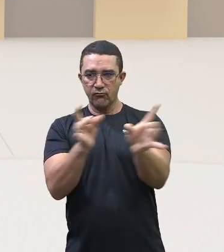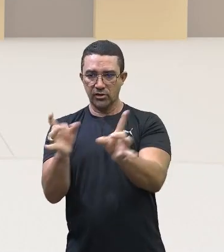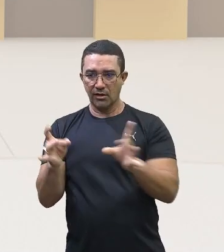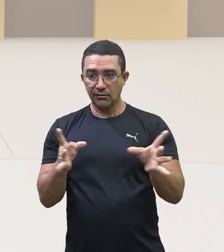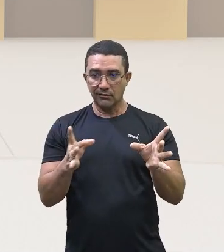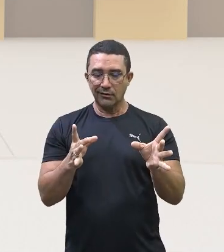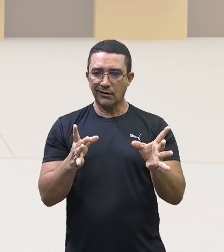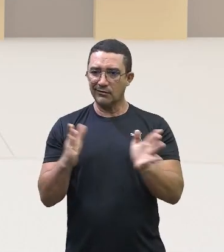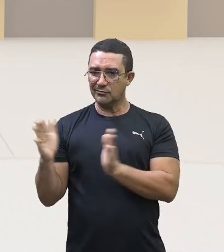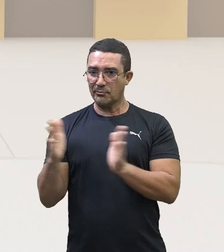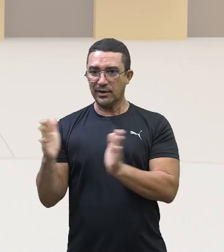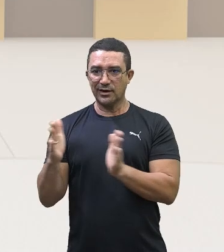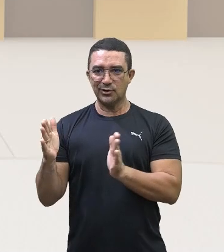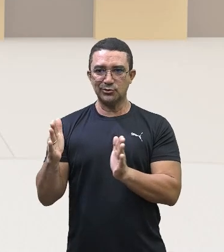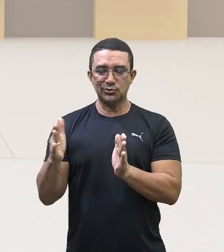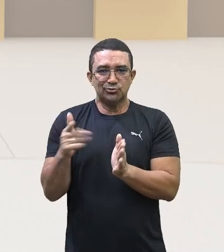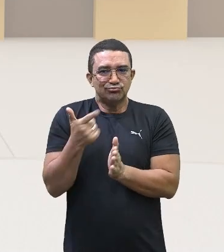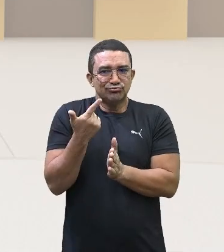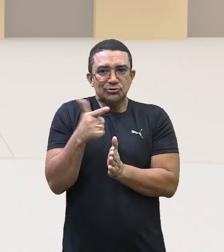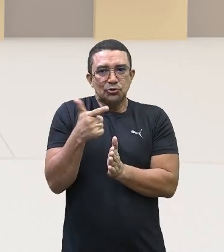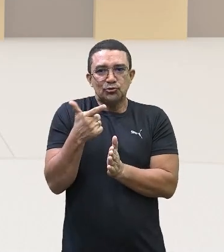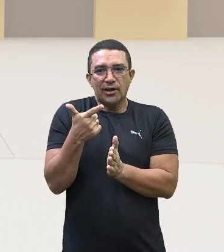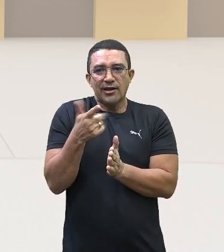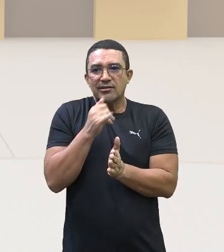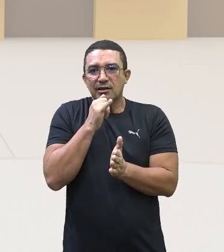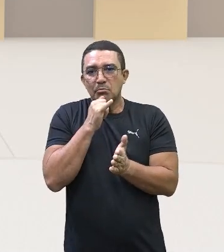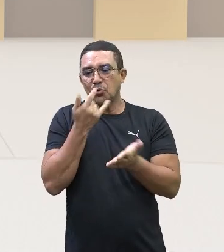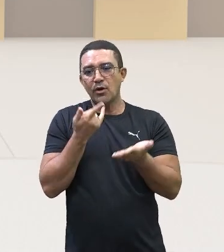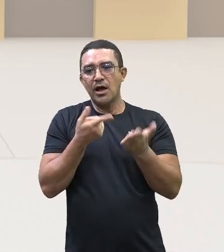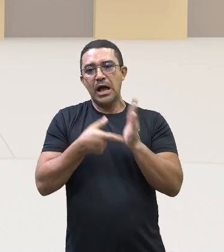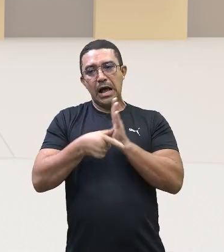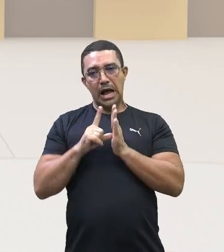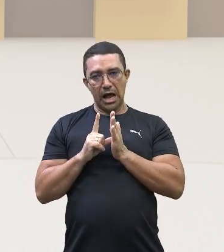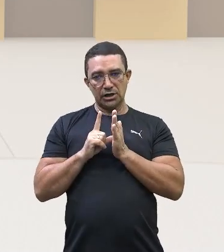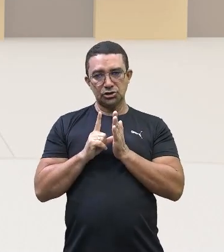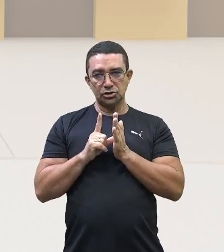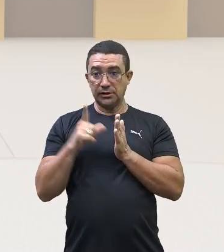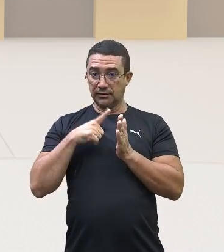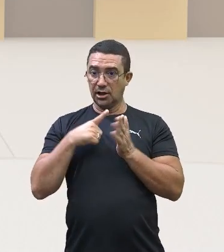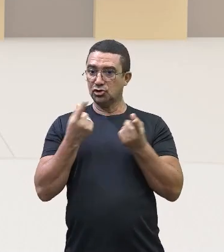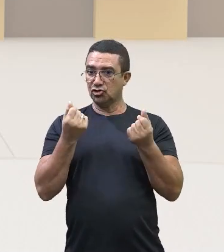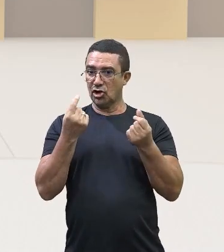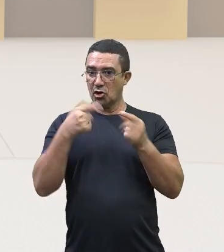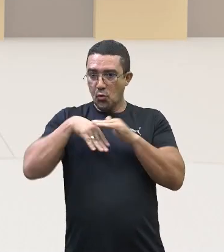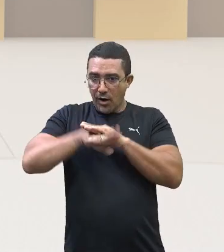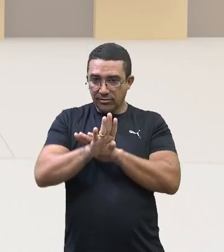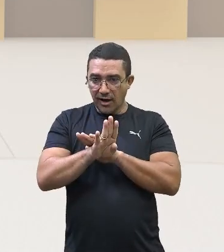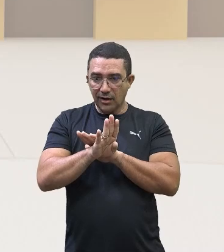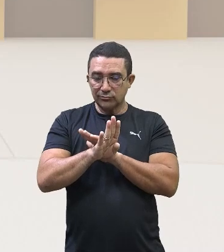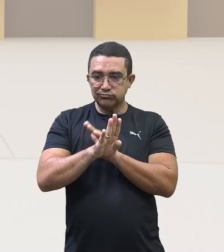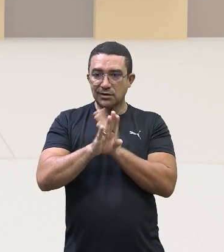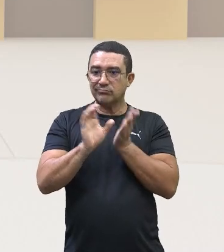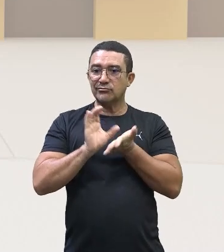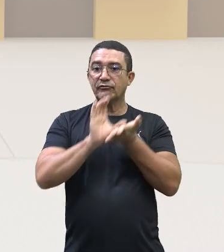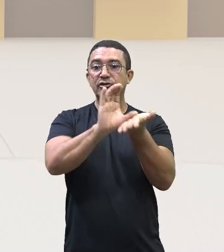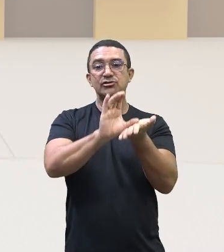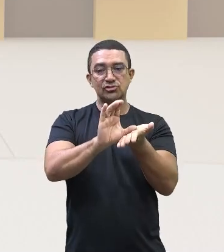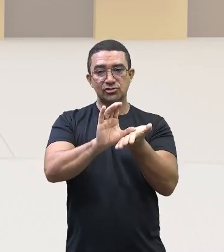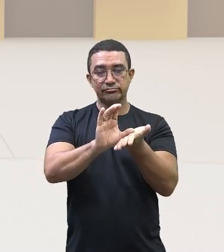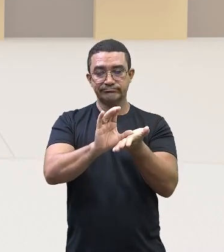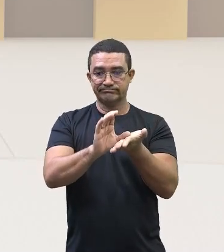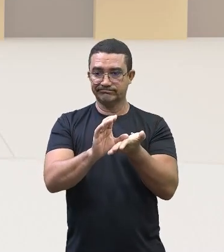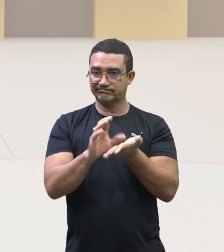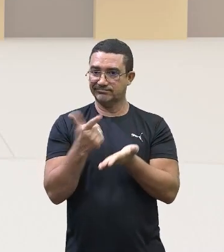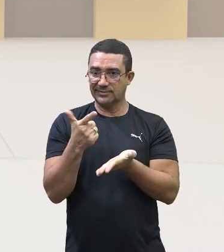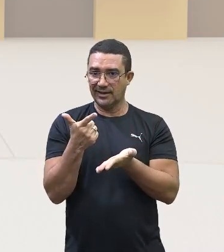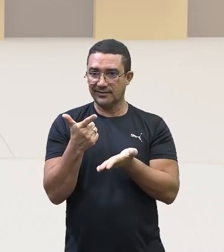pessoa entrar nesse período e não ter se programado para ter em caixa dinheiro para investir ali no seu negócio. E ainda tem,